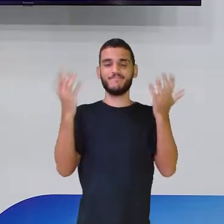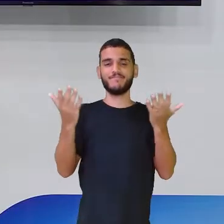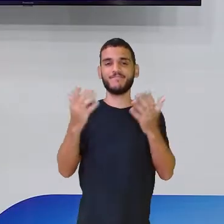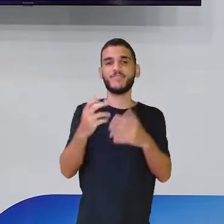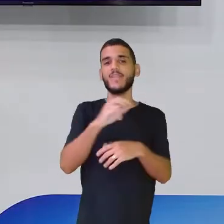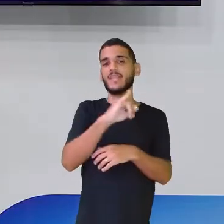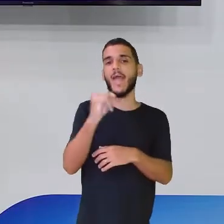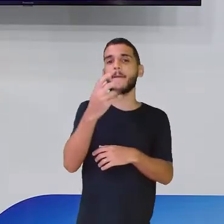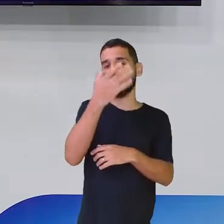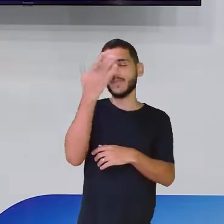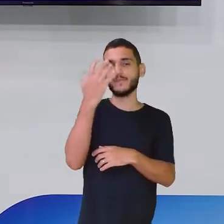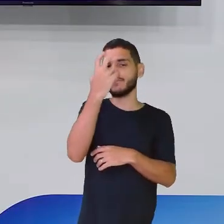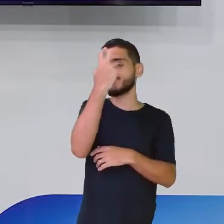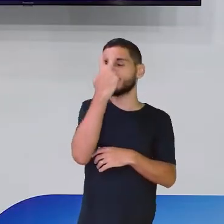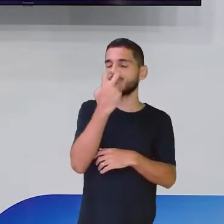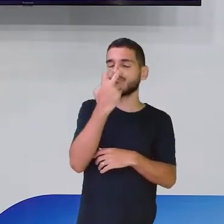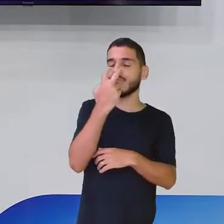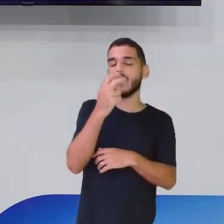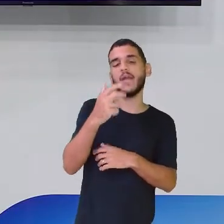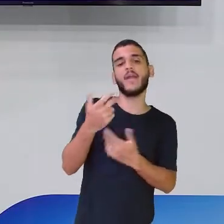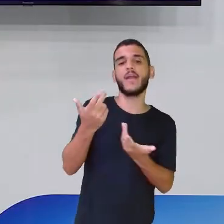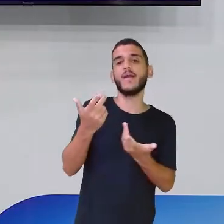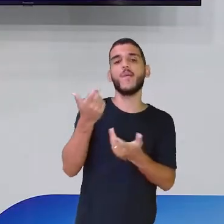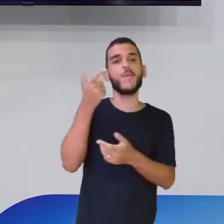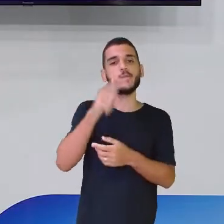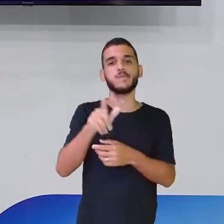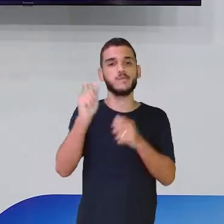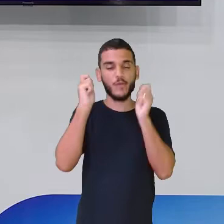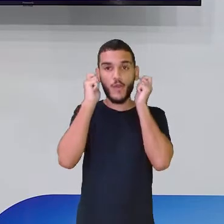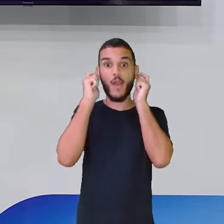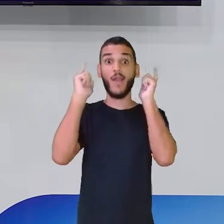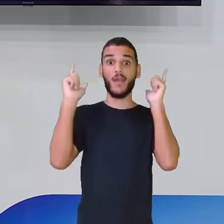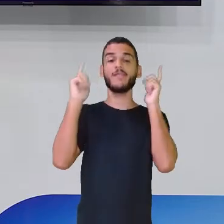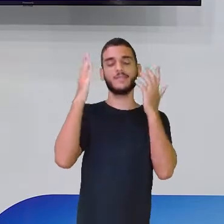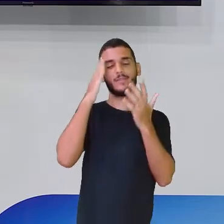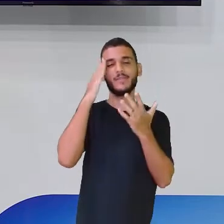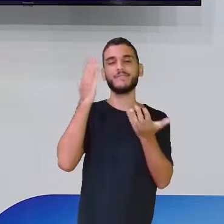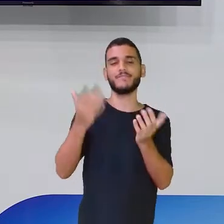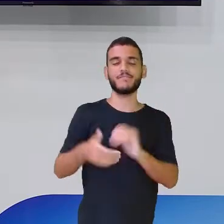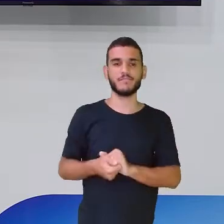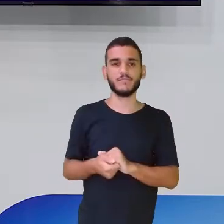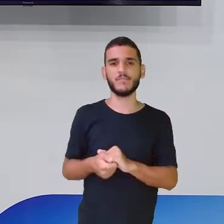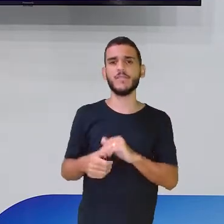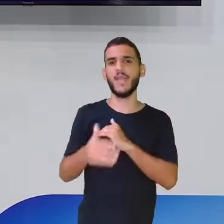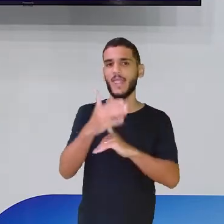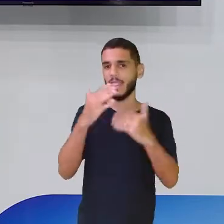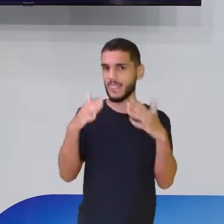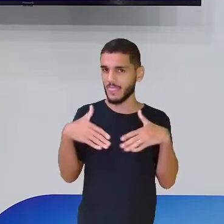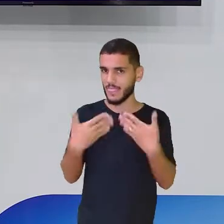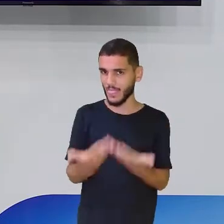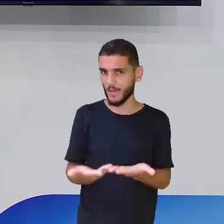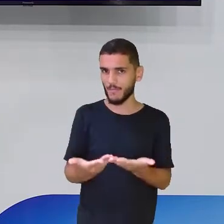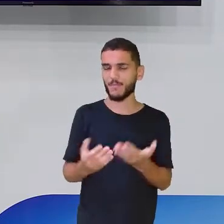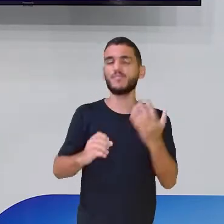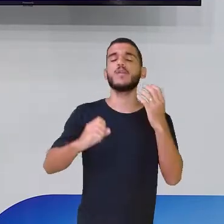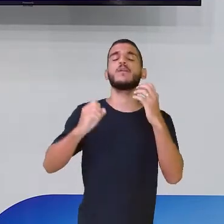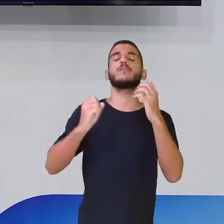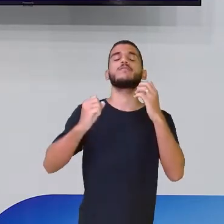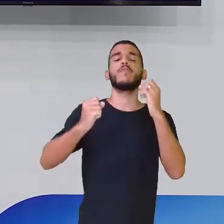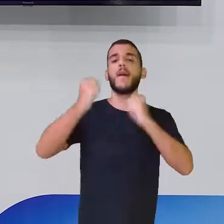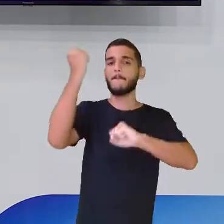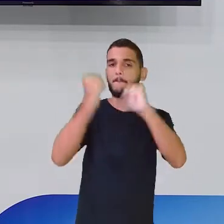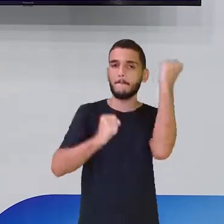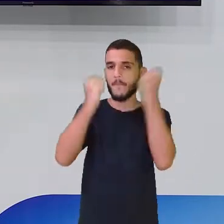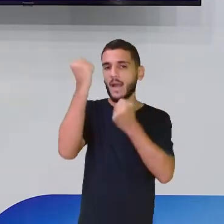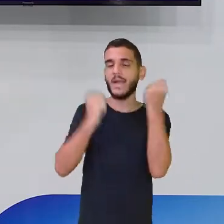quando falta energia em uma área grande, então, todos os motores e máquinas que estão ligados e que produzem ruídos muito pequenos e que a